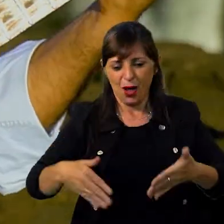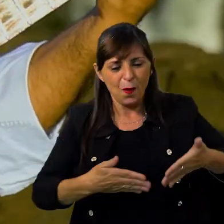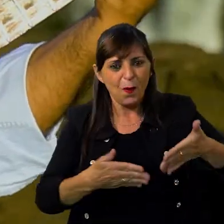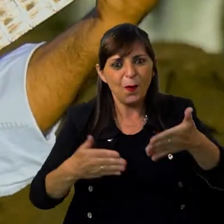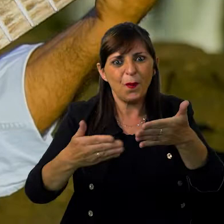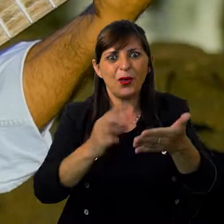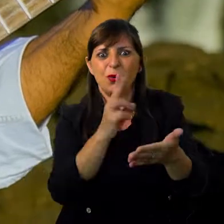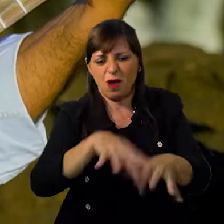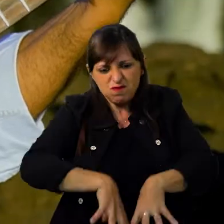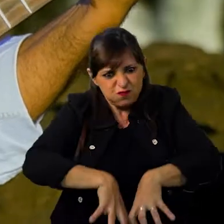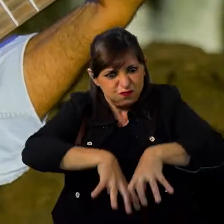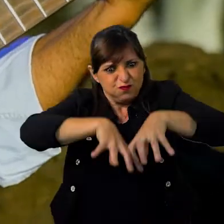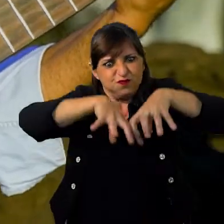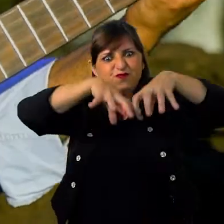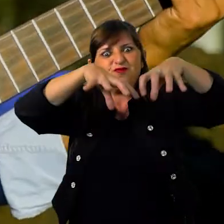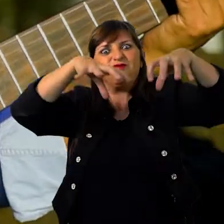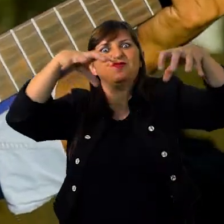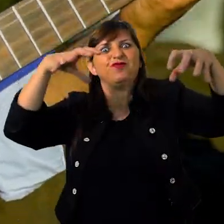sobre